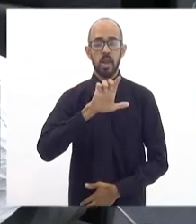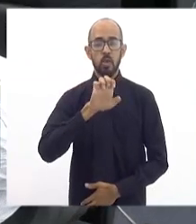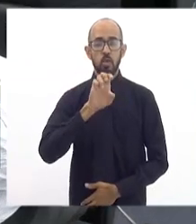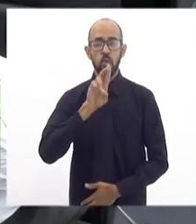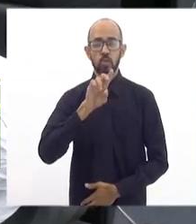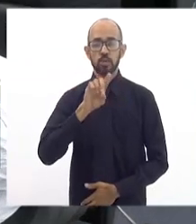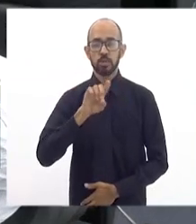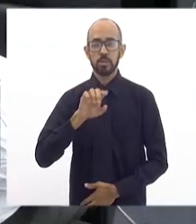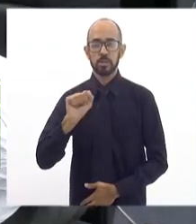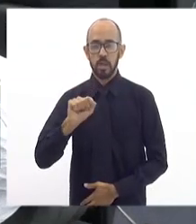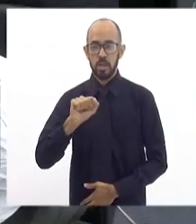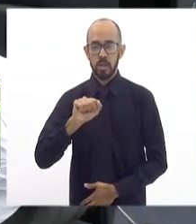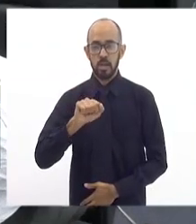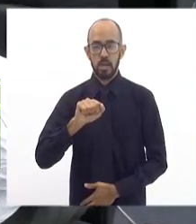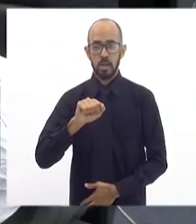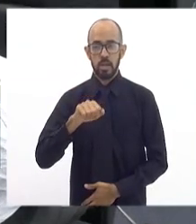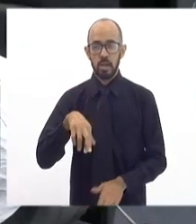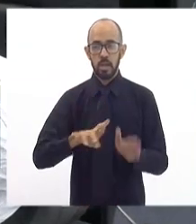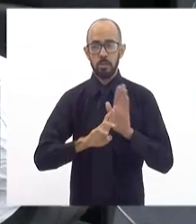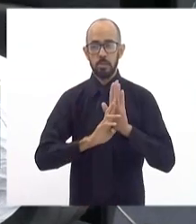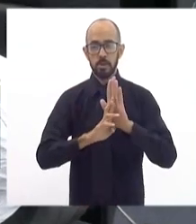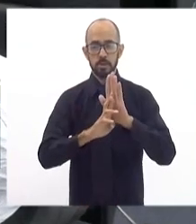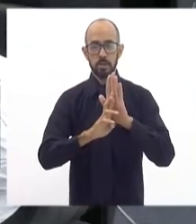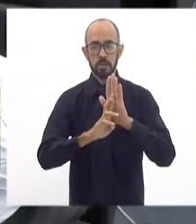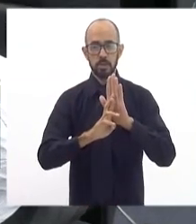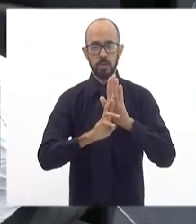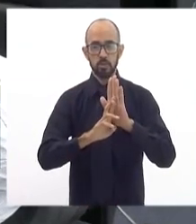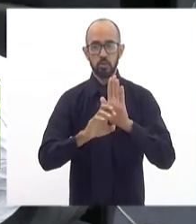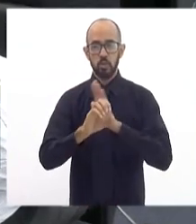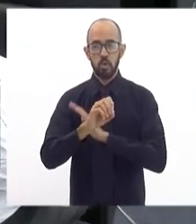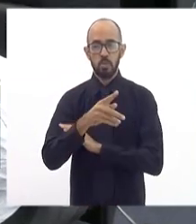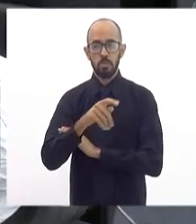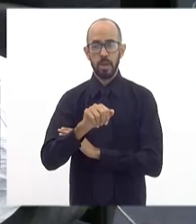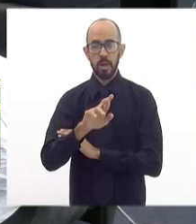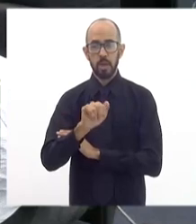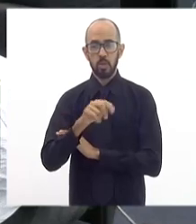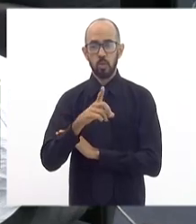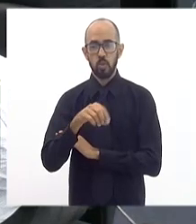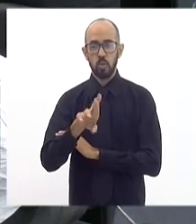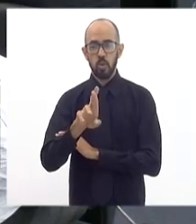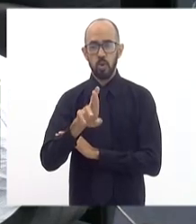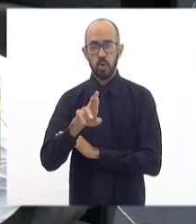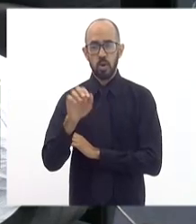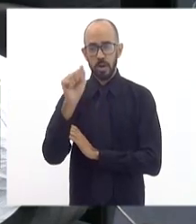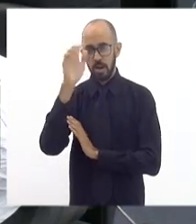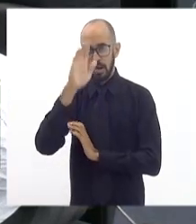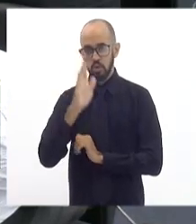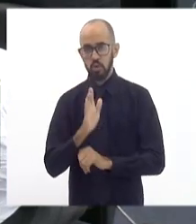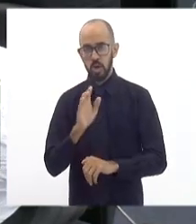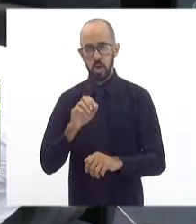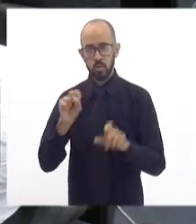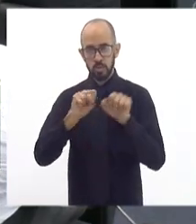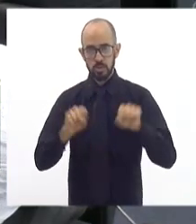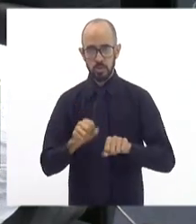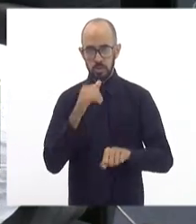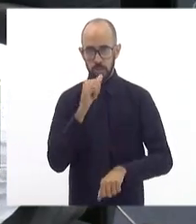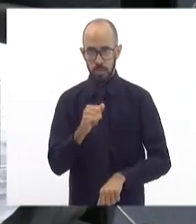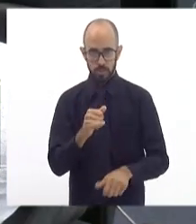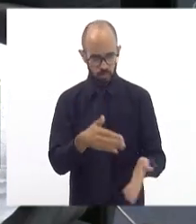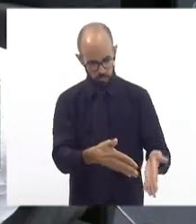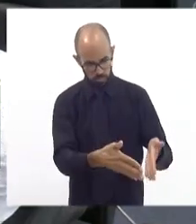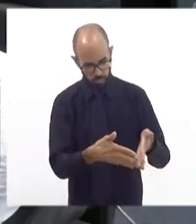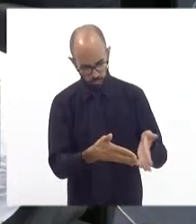Brasil Ela tá aqui representando operador Nacional do sistema elétrico e por gentileza